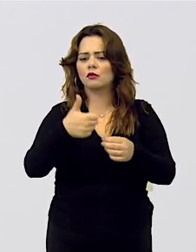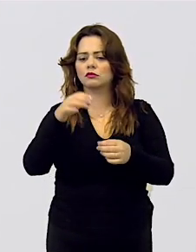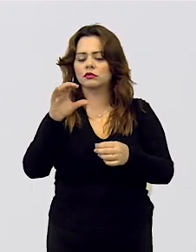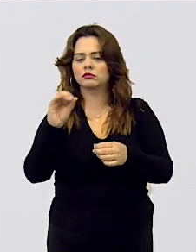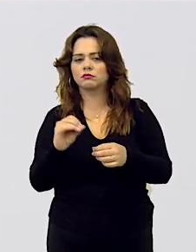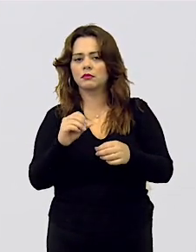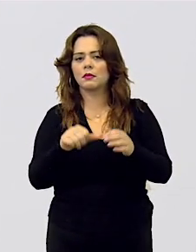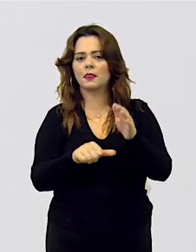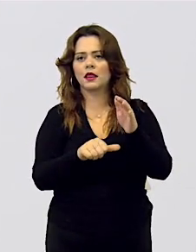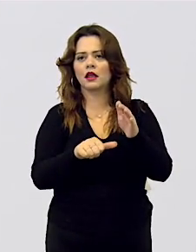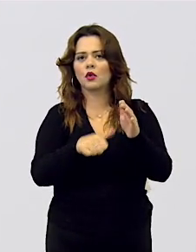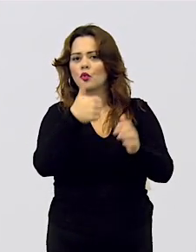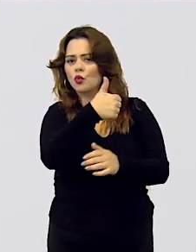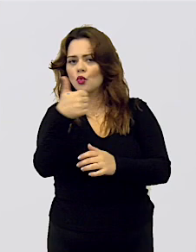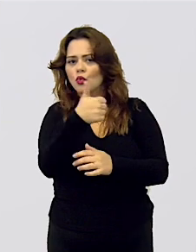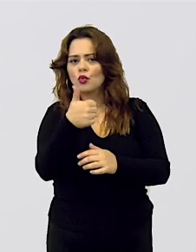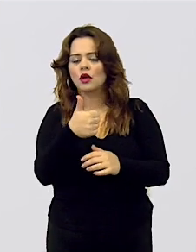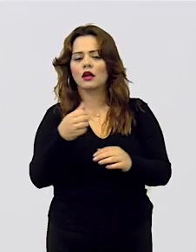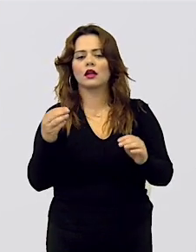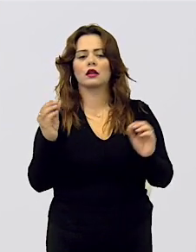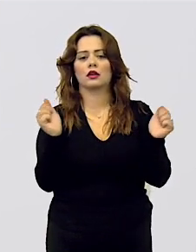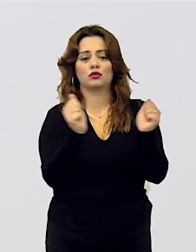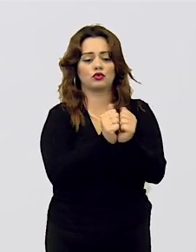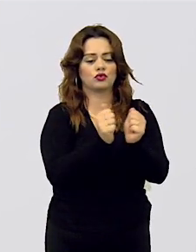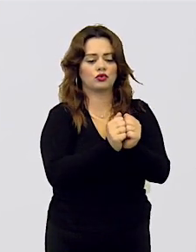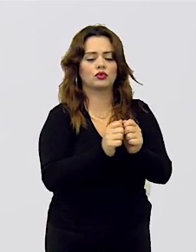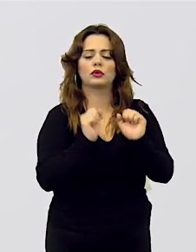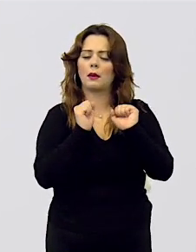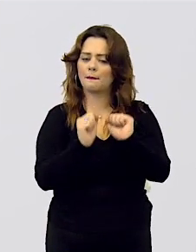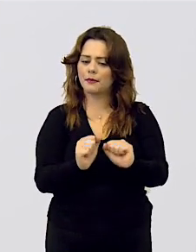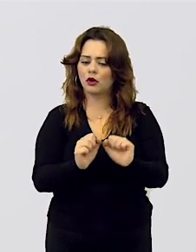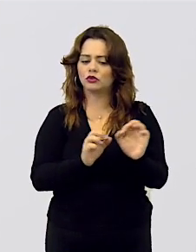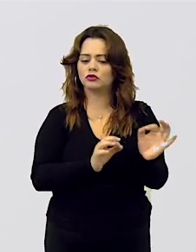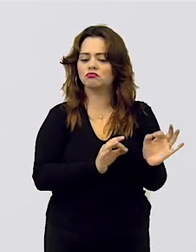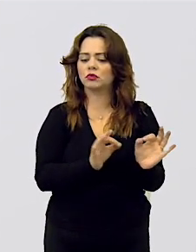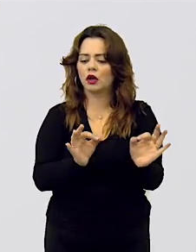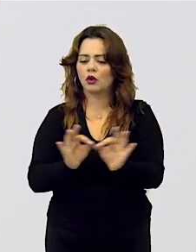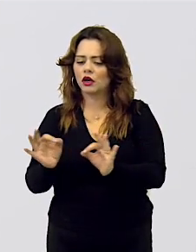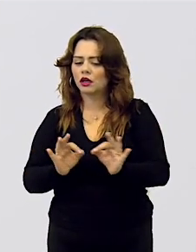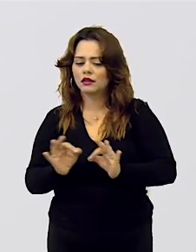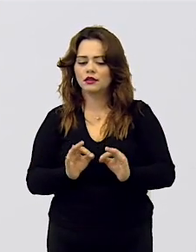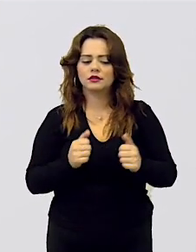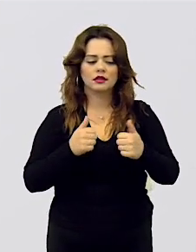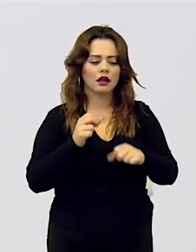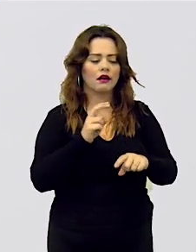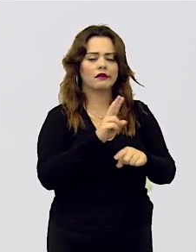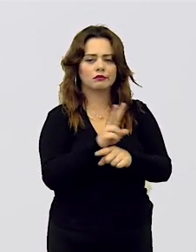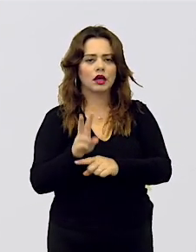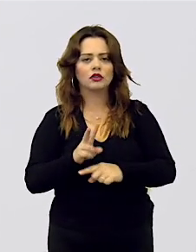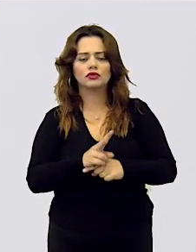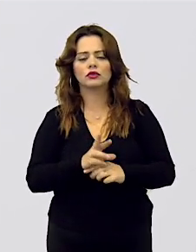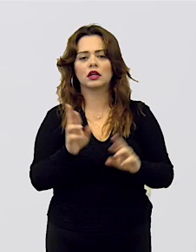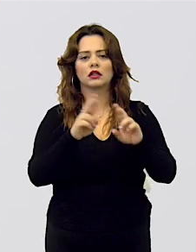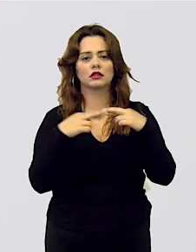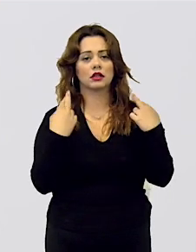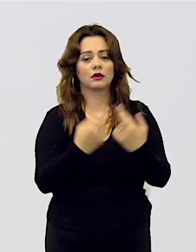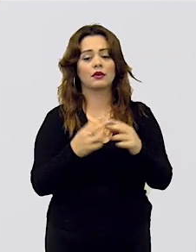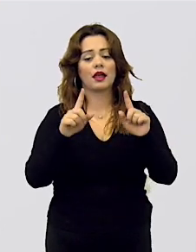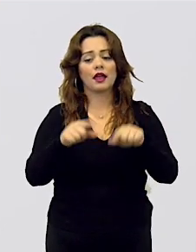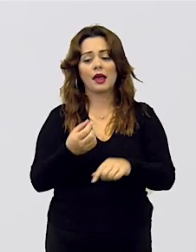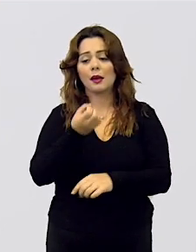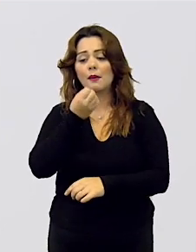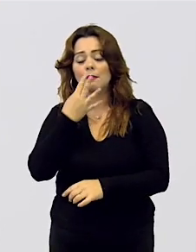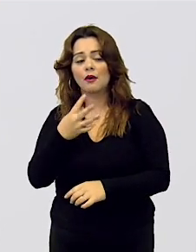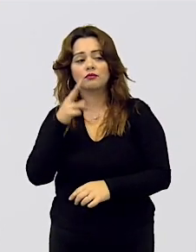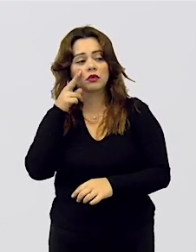da associação e que agora poderá participar de todas as suas reuniões é uma grande felicidade para o Brasil ver um país